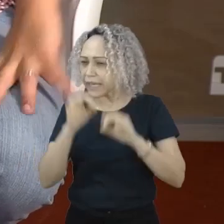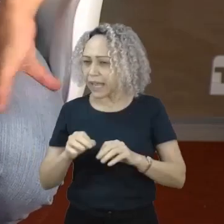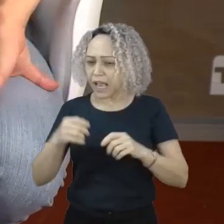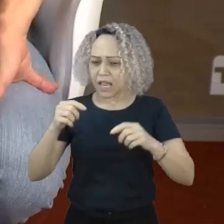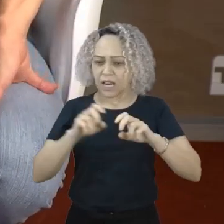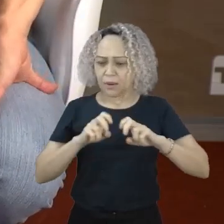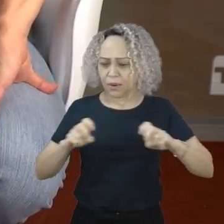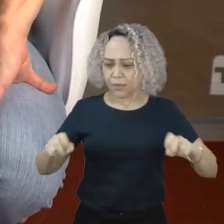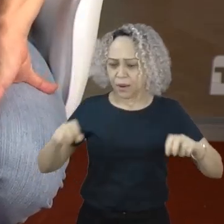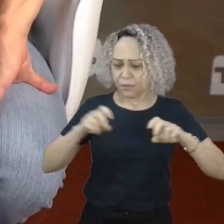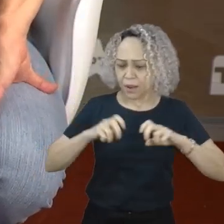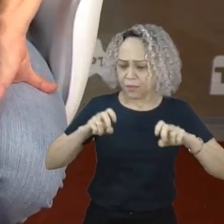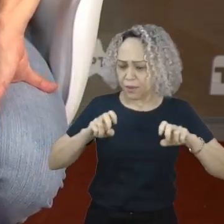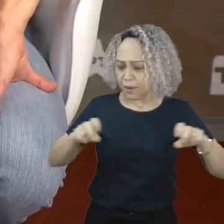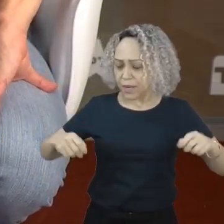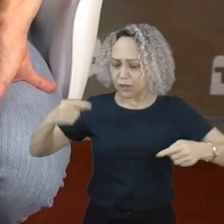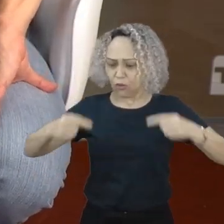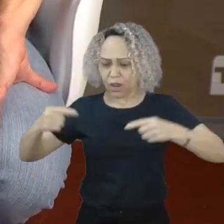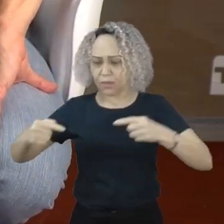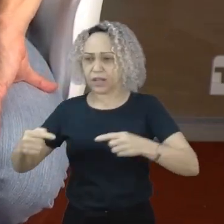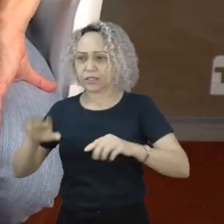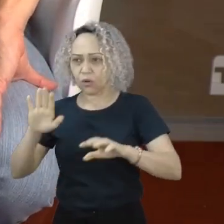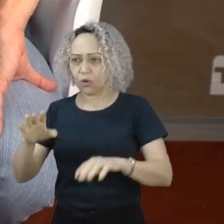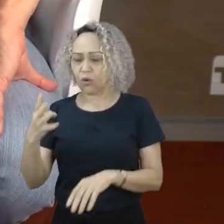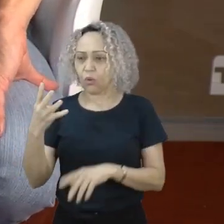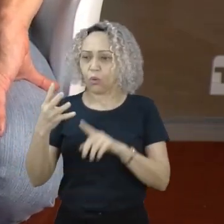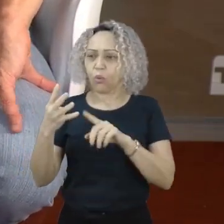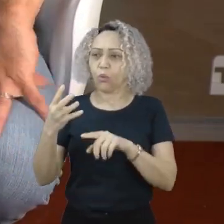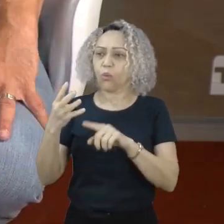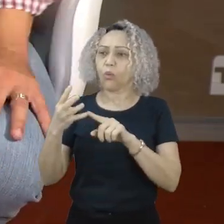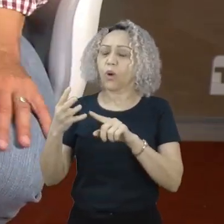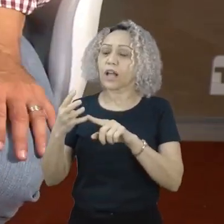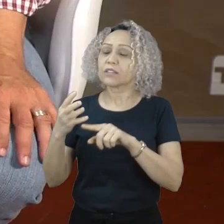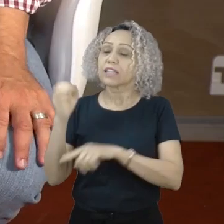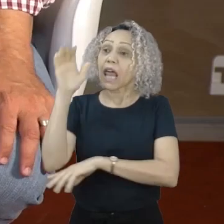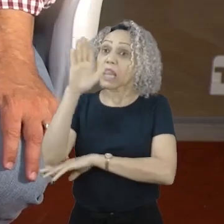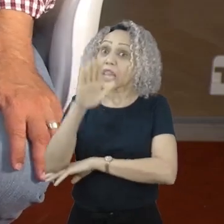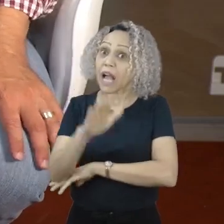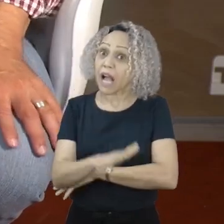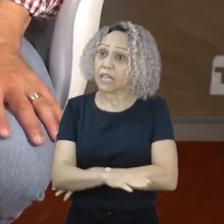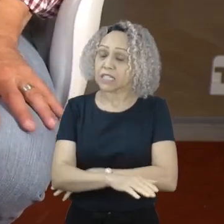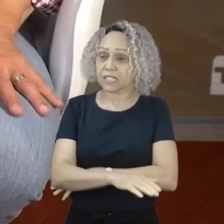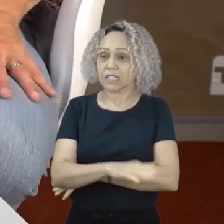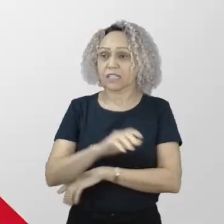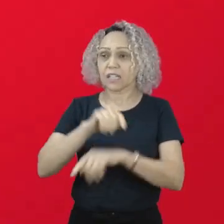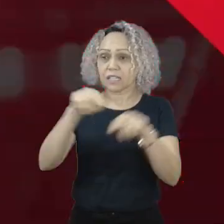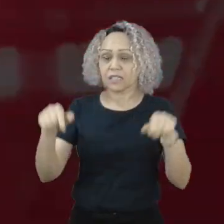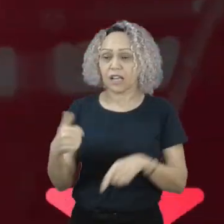4 horas da tarde nós vamos estar aqui na Sala 1. Quem estiver por aqui pode nos acompanhar.